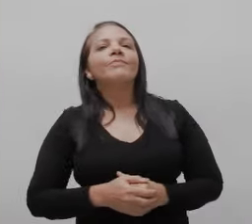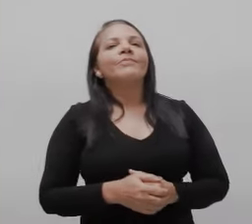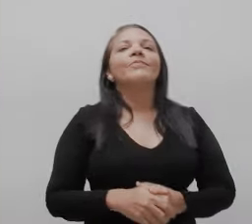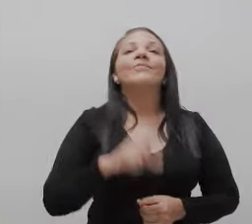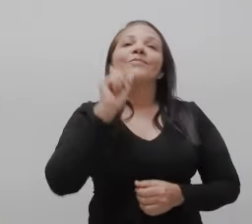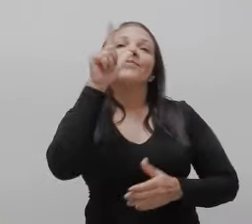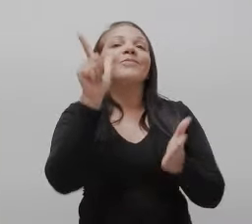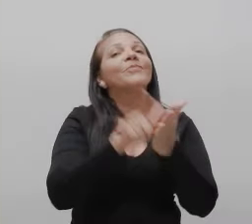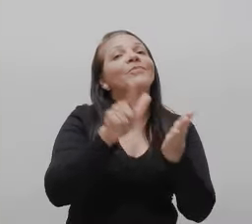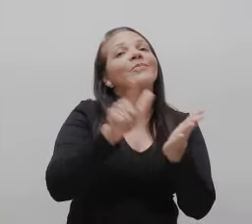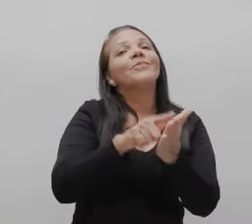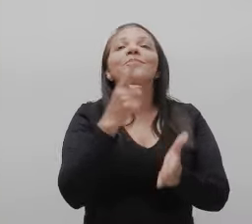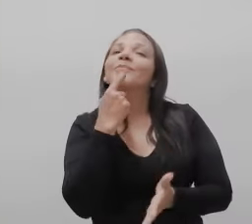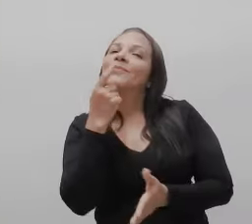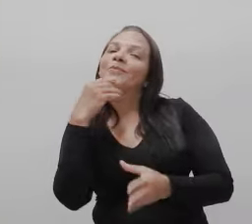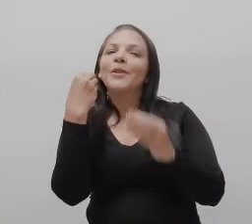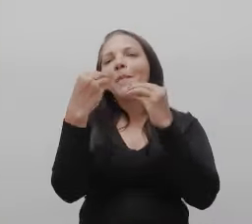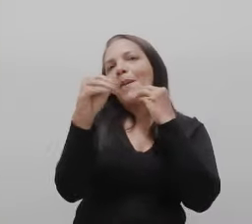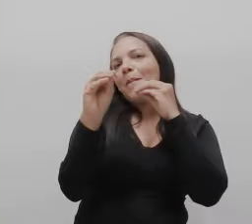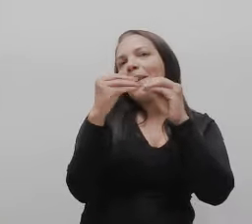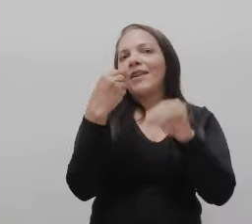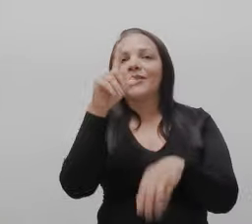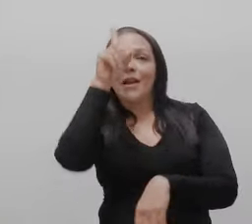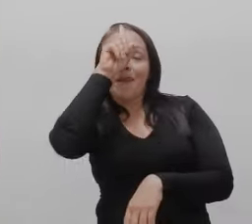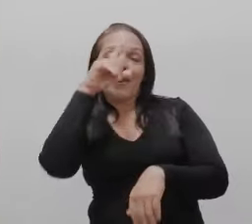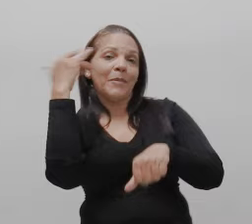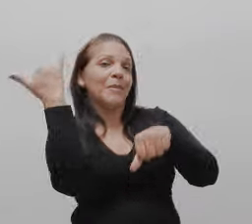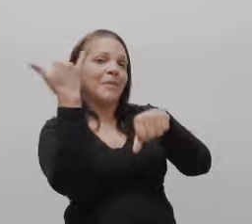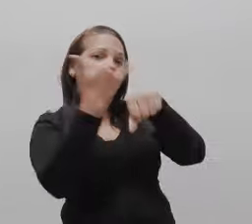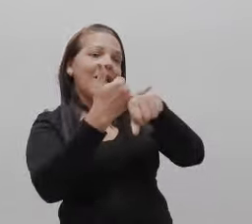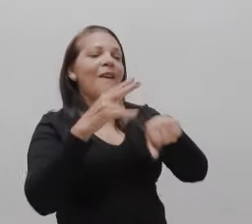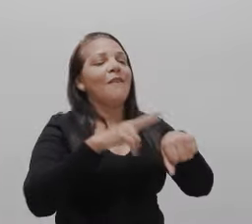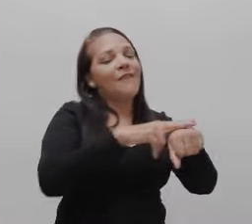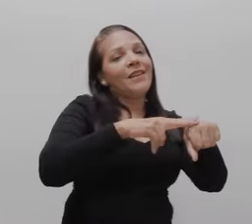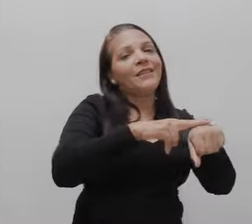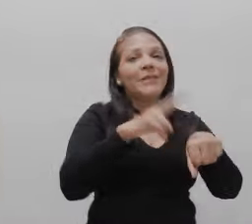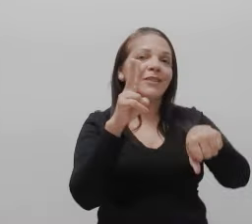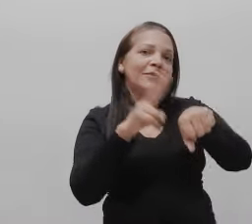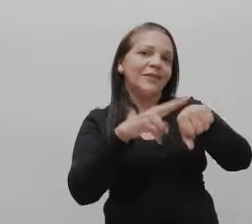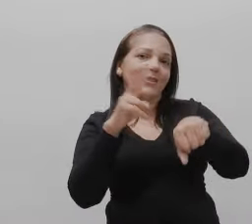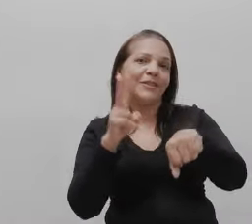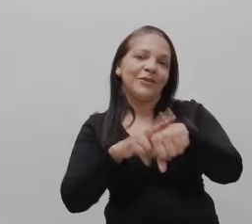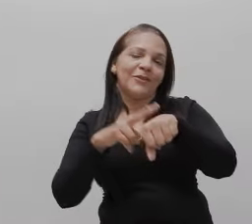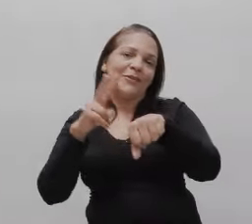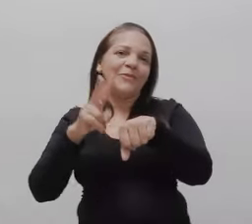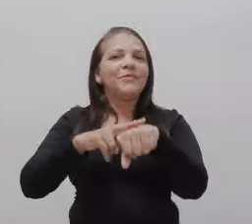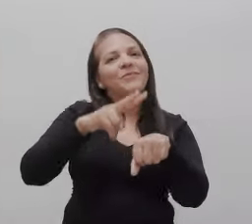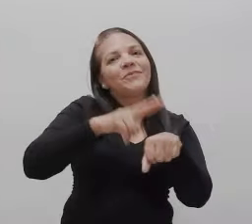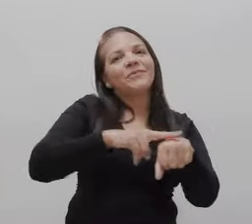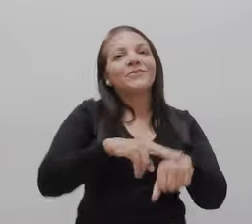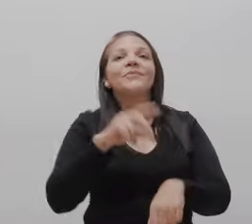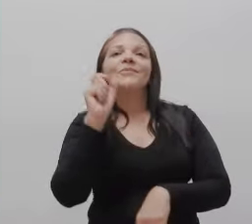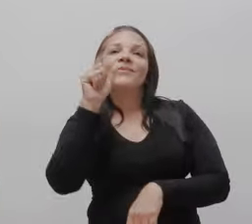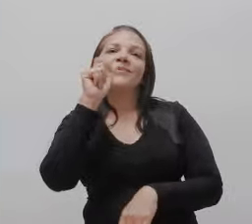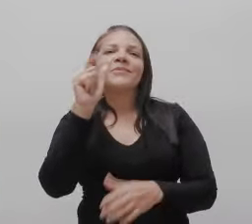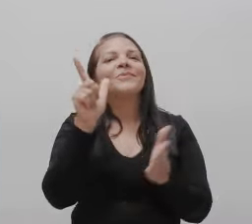lixo no chão. Azul para o papel, vermelho para o plástico, amarelo para o metal, verde para o